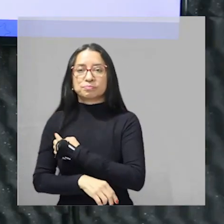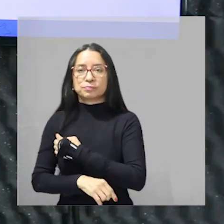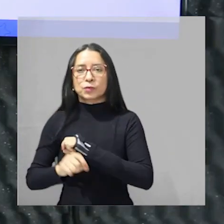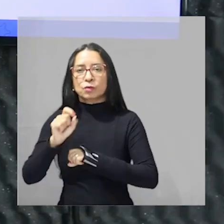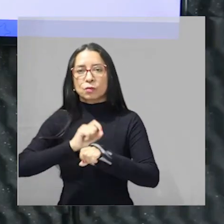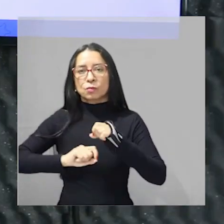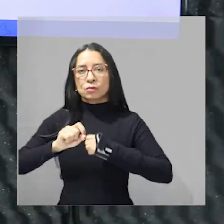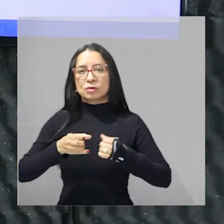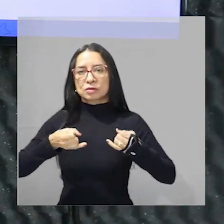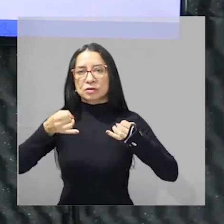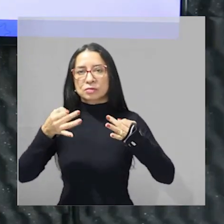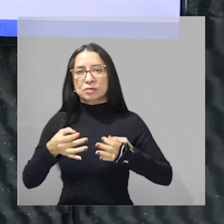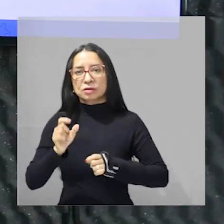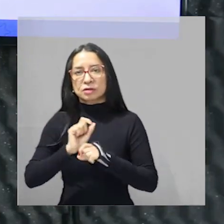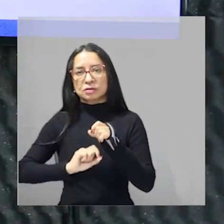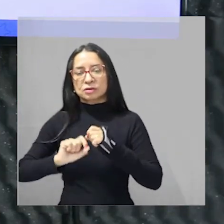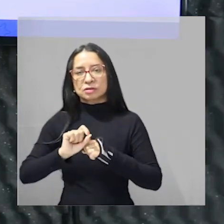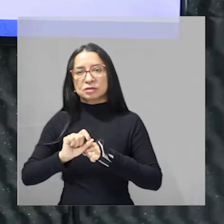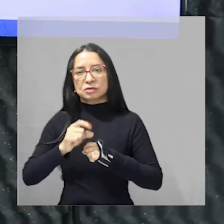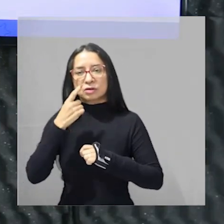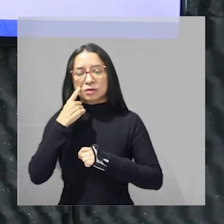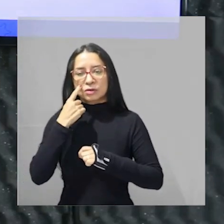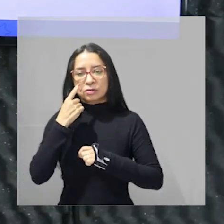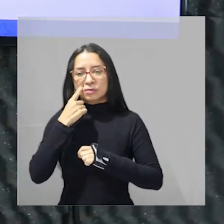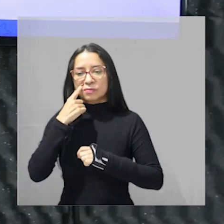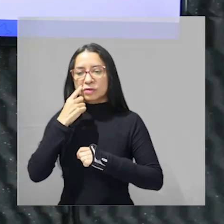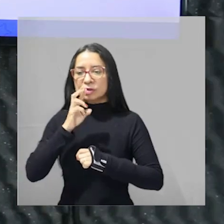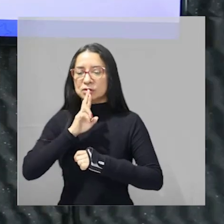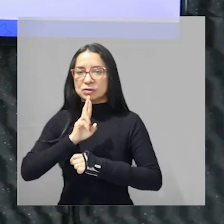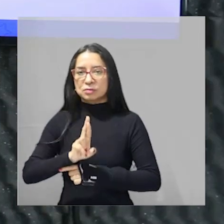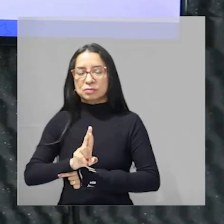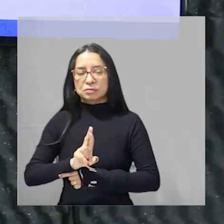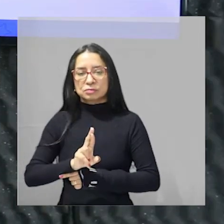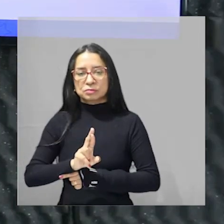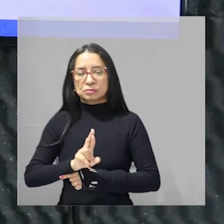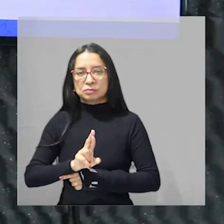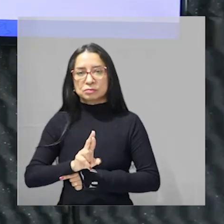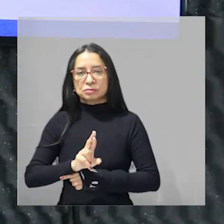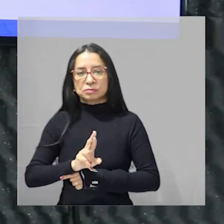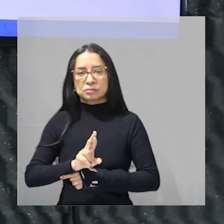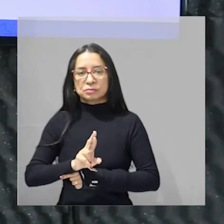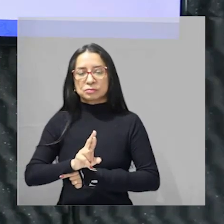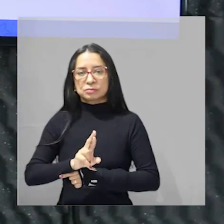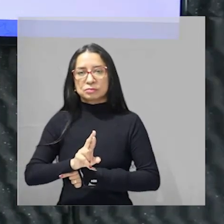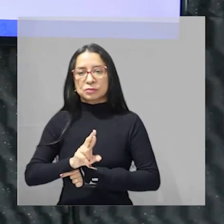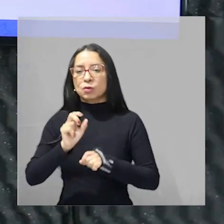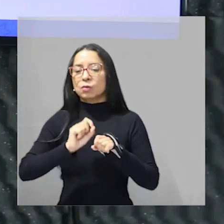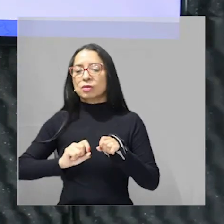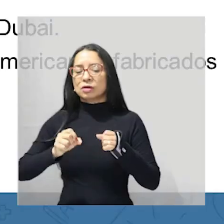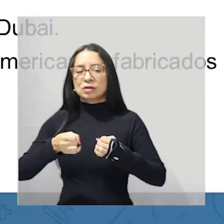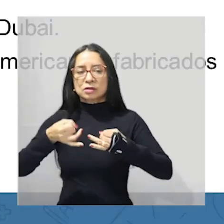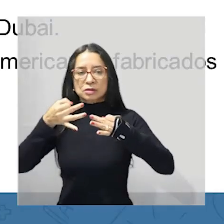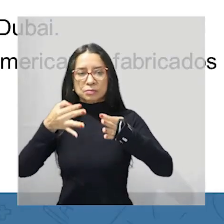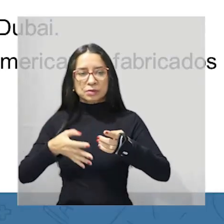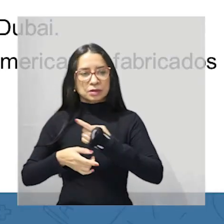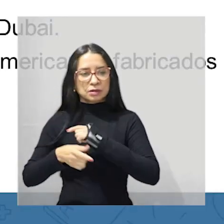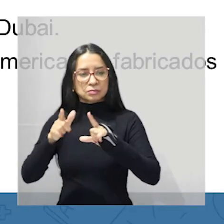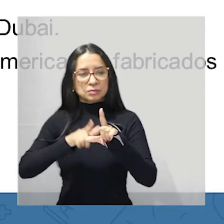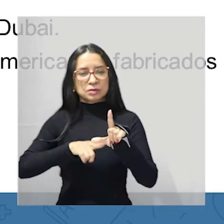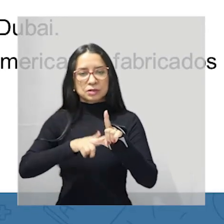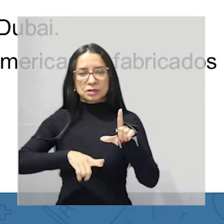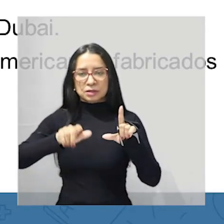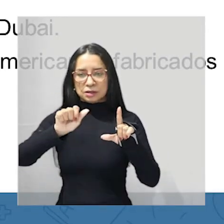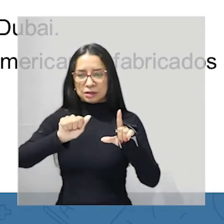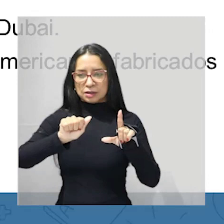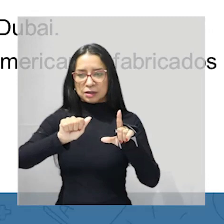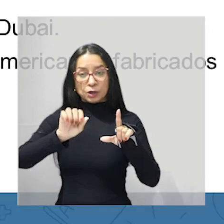o que explica isso? Vamos lá, vamos ver nas alternativas, tá? Será que isso é explicado pela livre circulação dos produtos